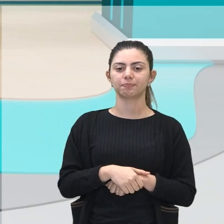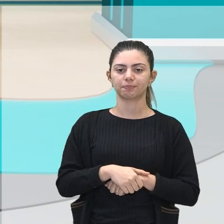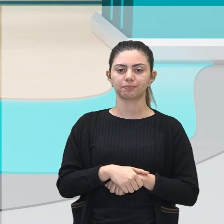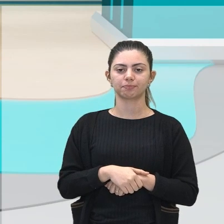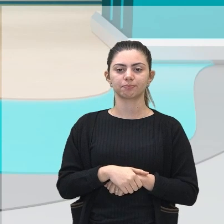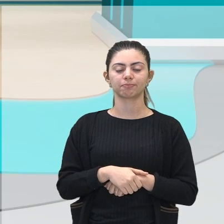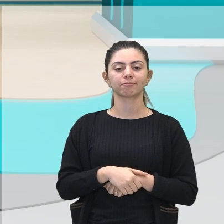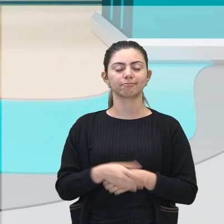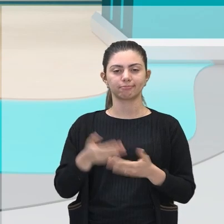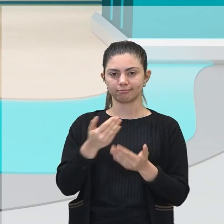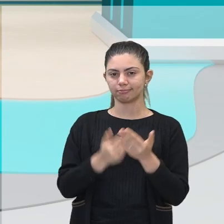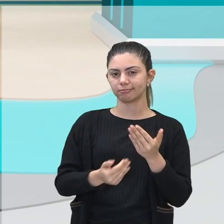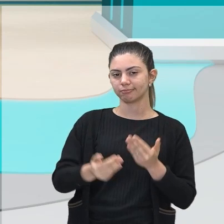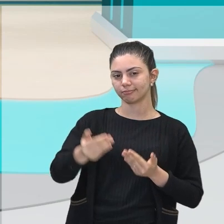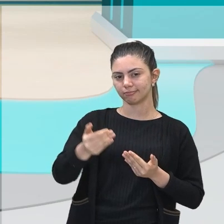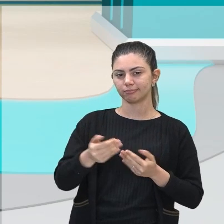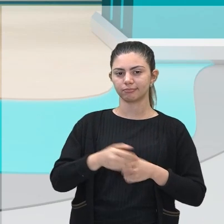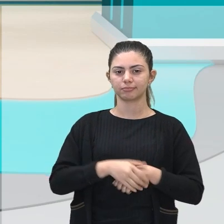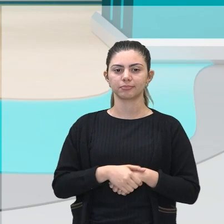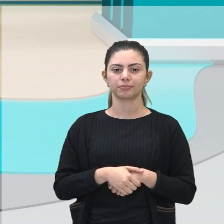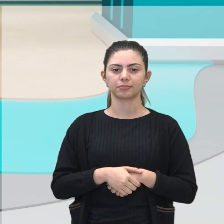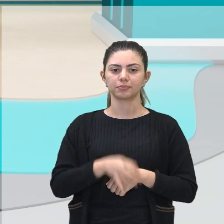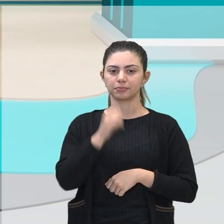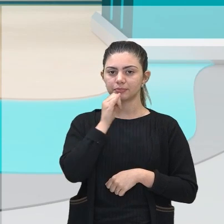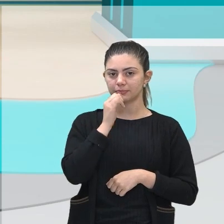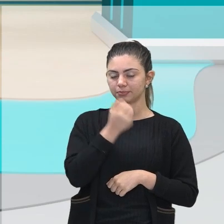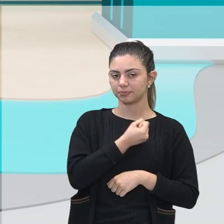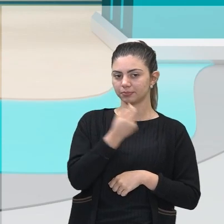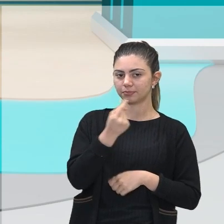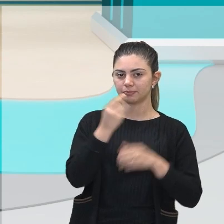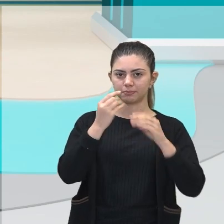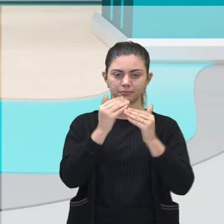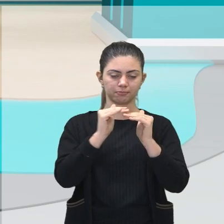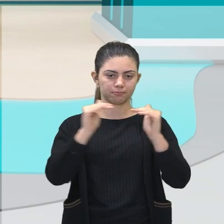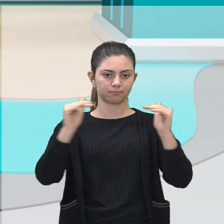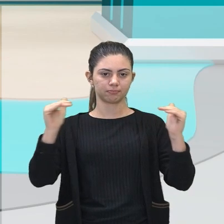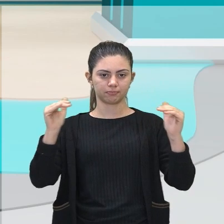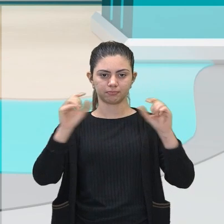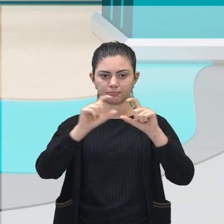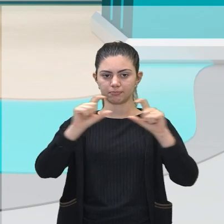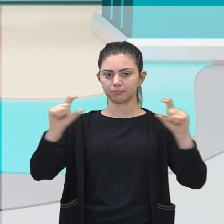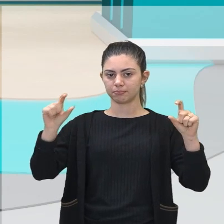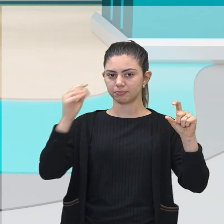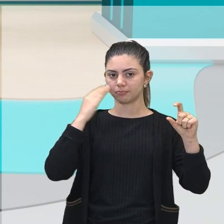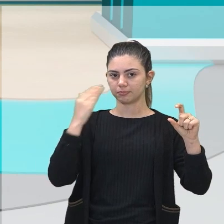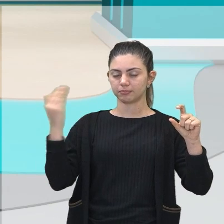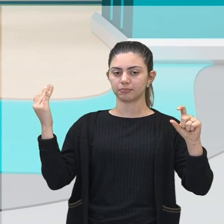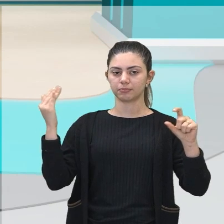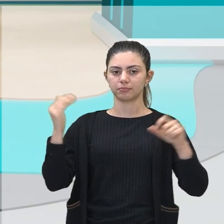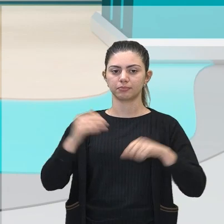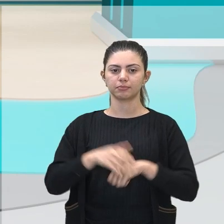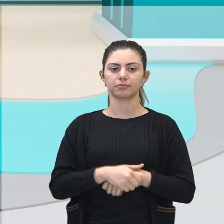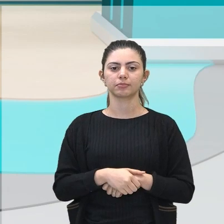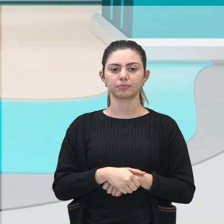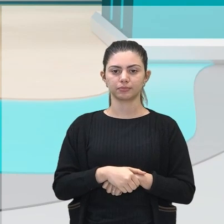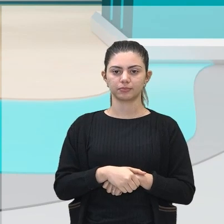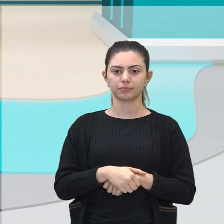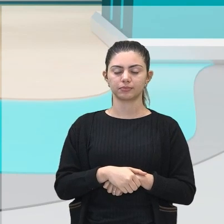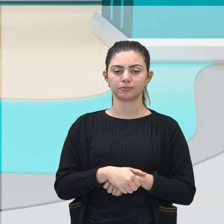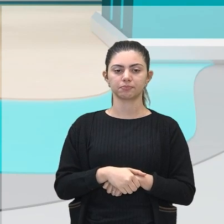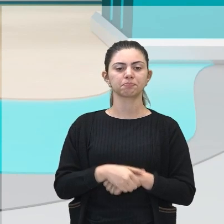Então, vamos lá ver aqui nosso primeiro exemplo. Nós temos quickly, quickly,